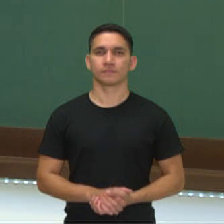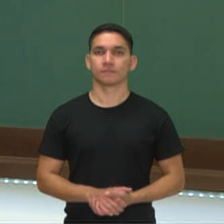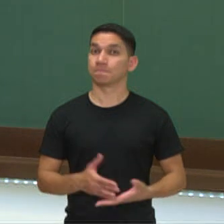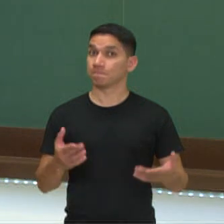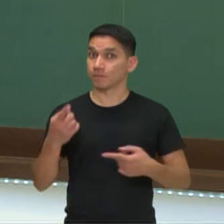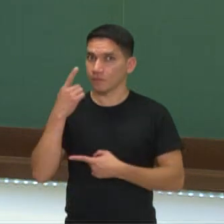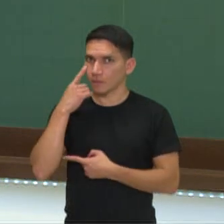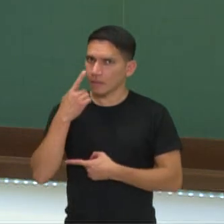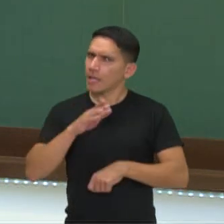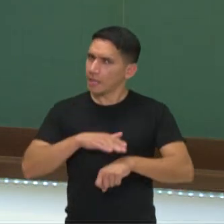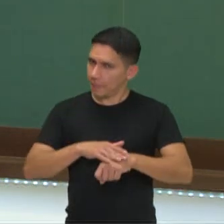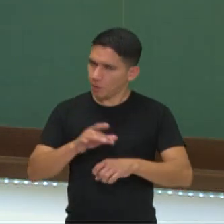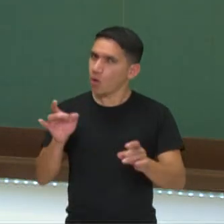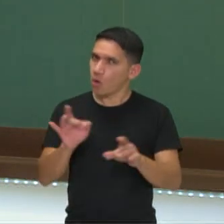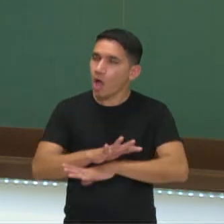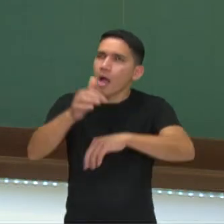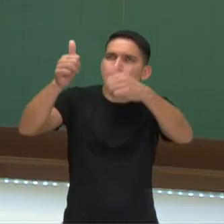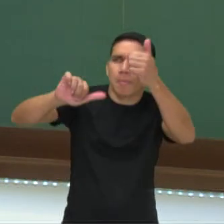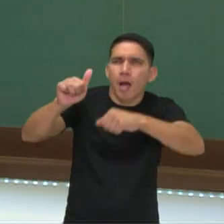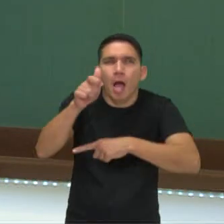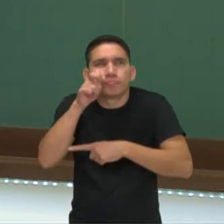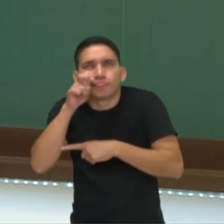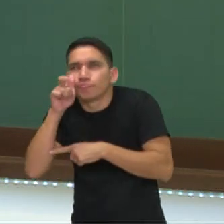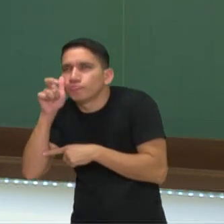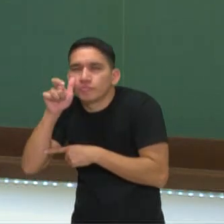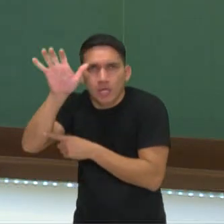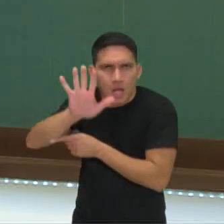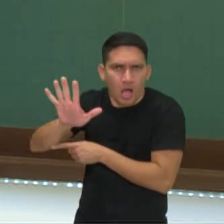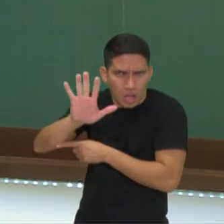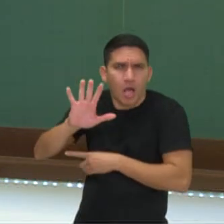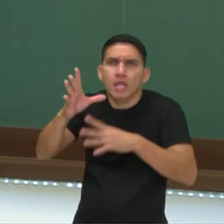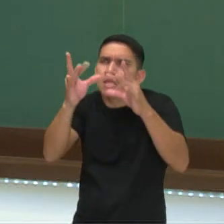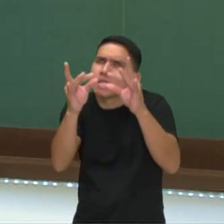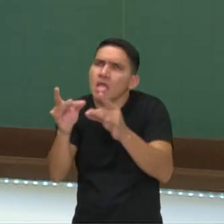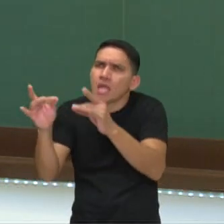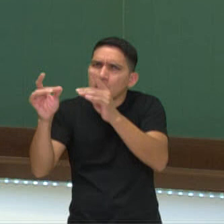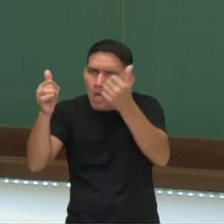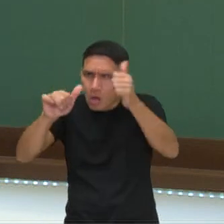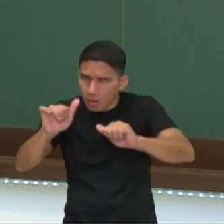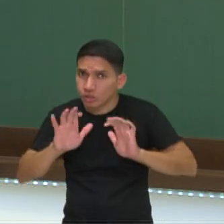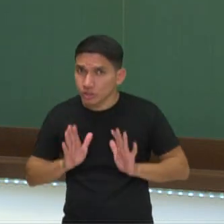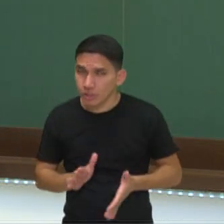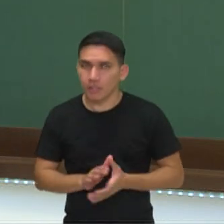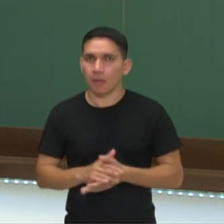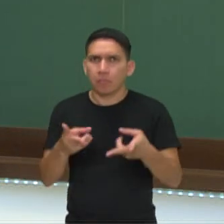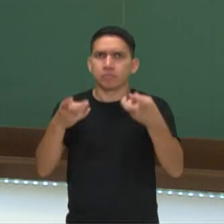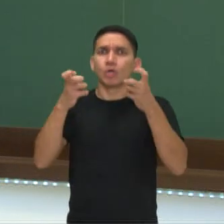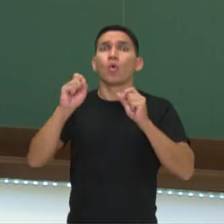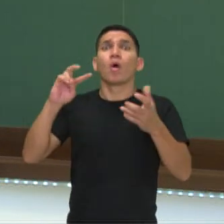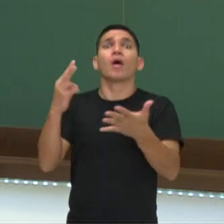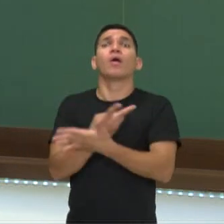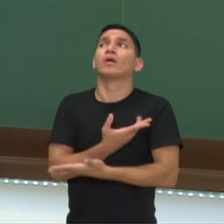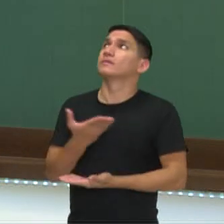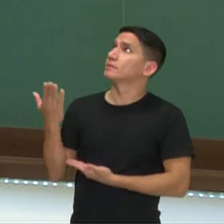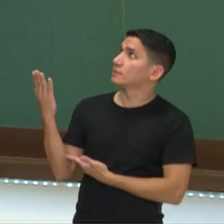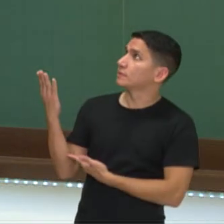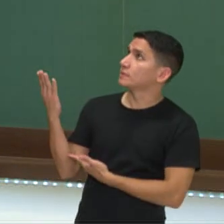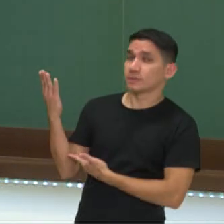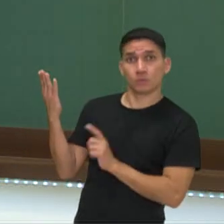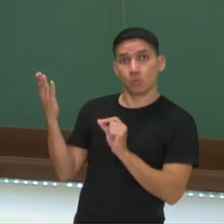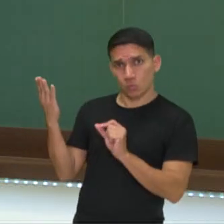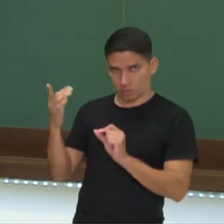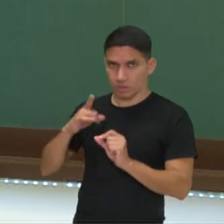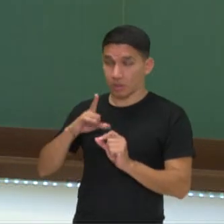Esse tempinho deu para você observar bem a imagem, né? Verificar todos os detalhes. Então você percebe o que está acontecendo na imagem. Você